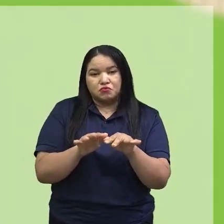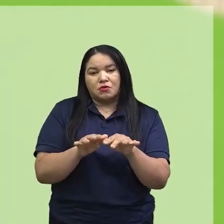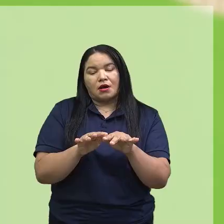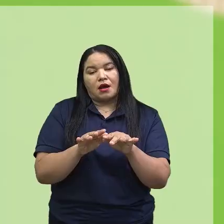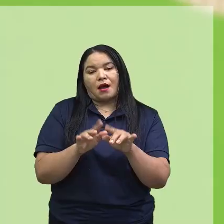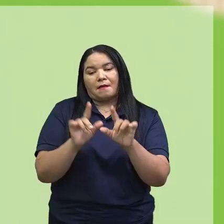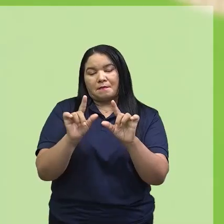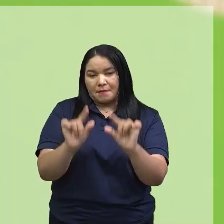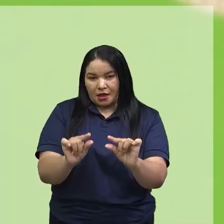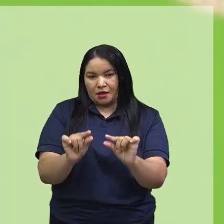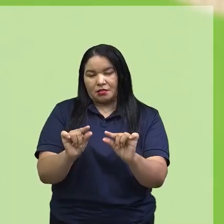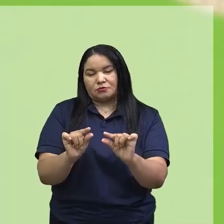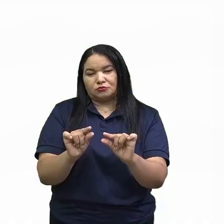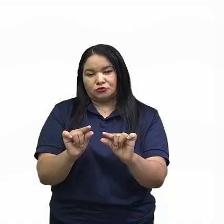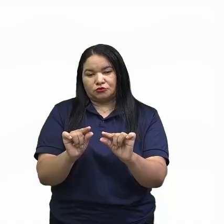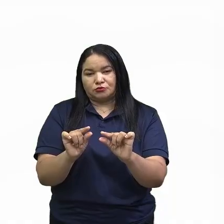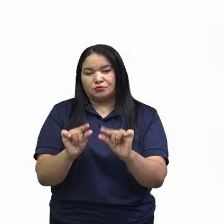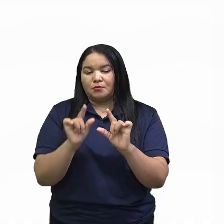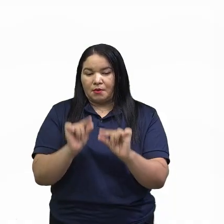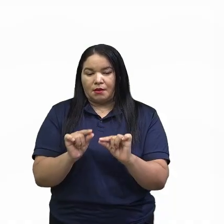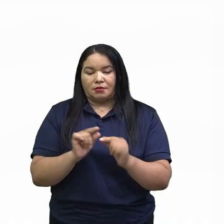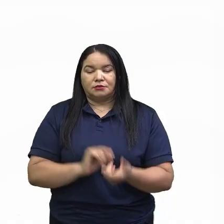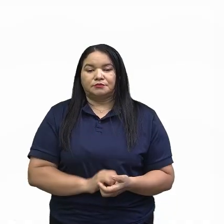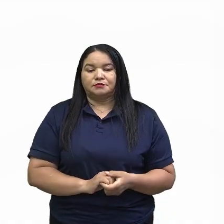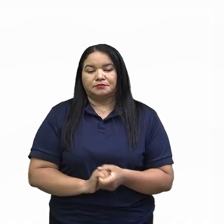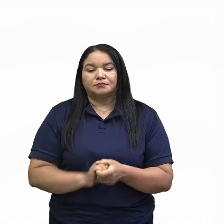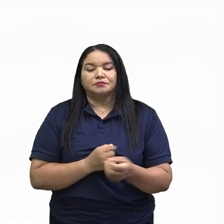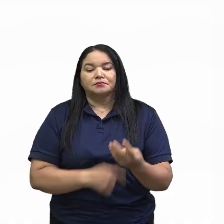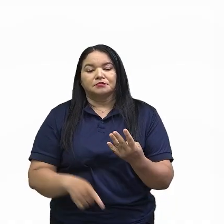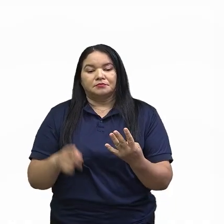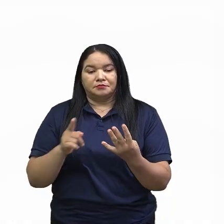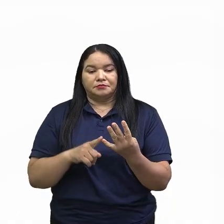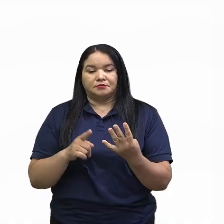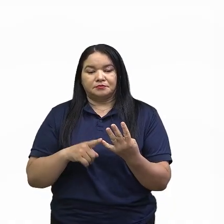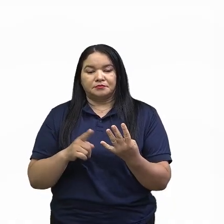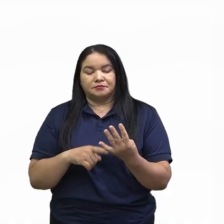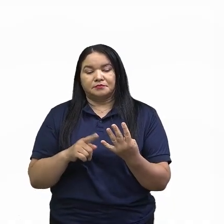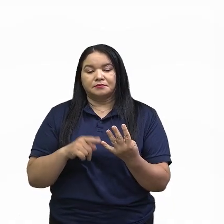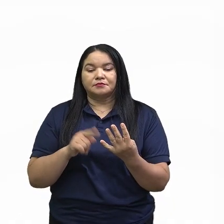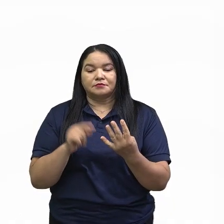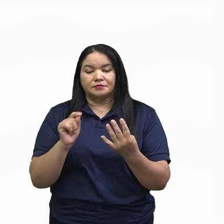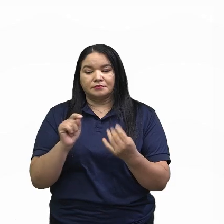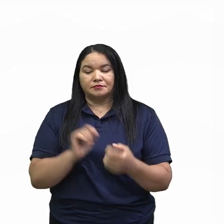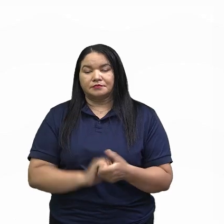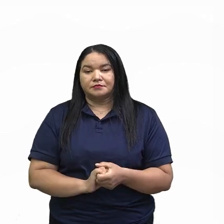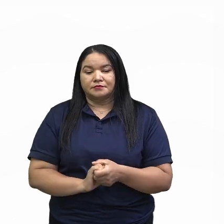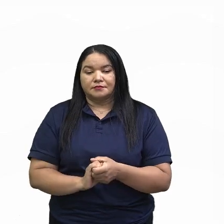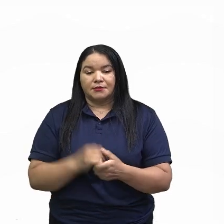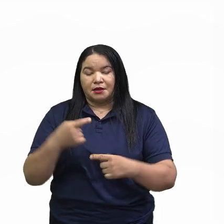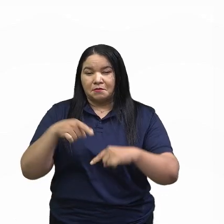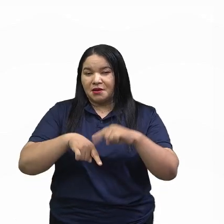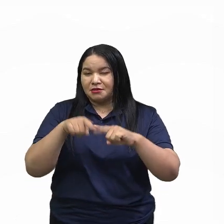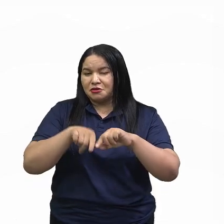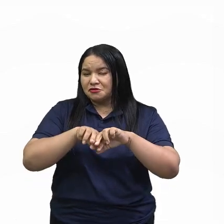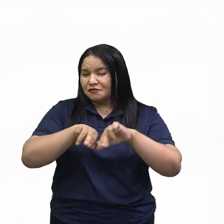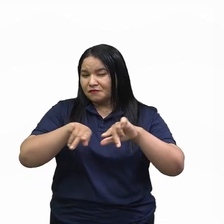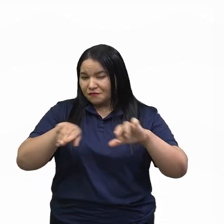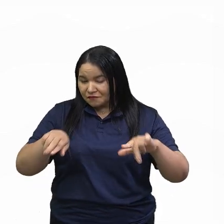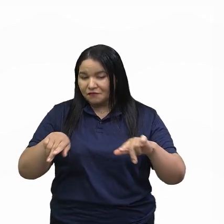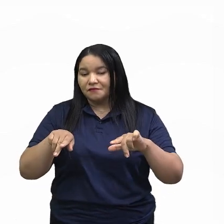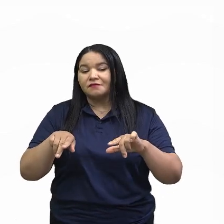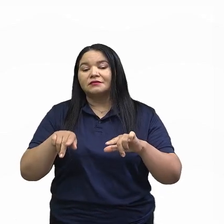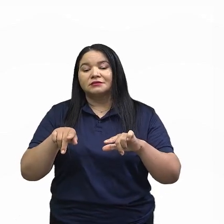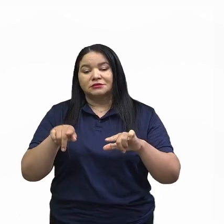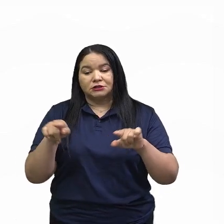que os outros. Uma outra vantagem, ela é produzida, né, a partir de uma grande variedade